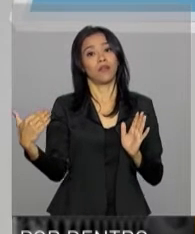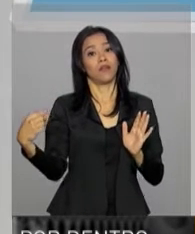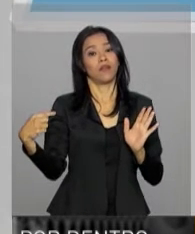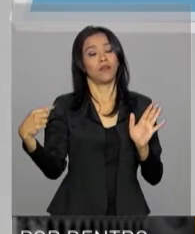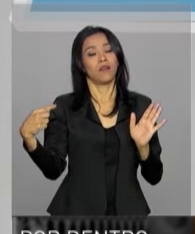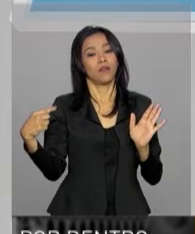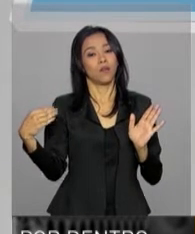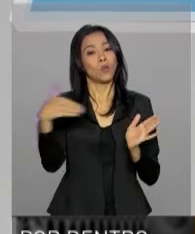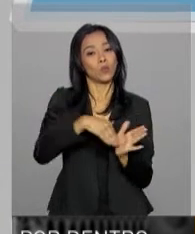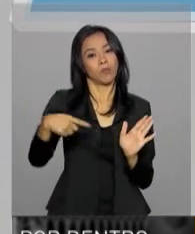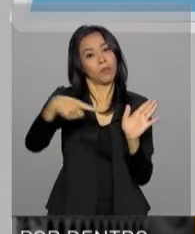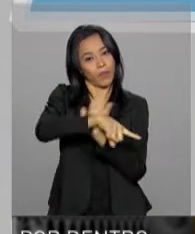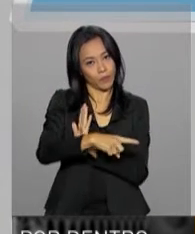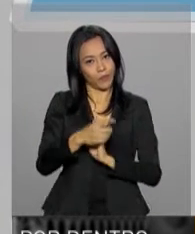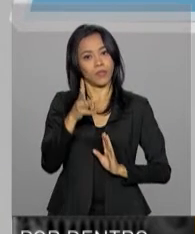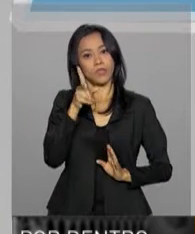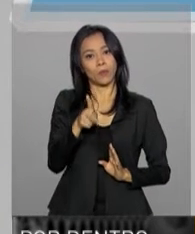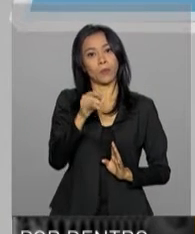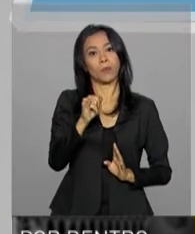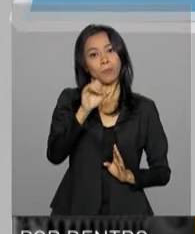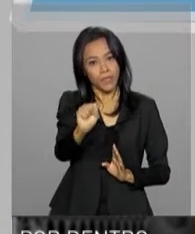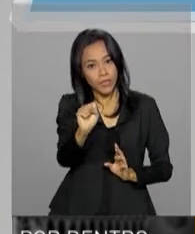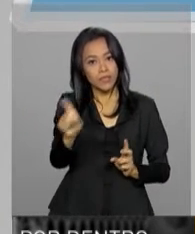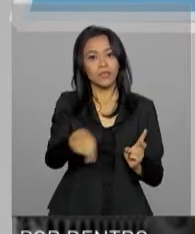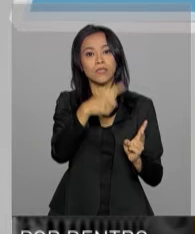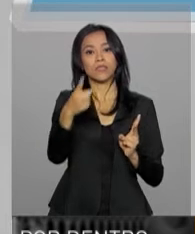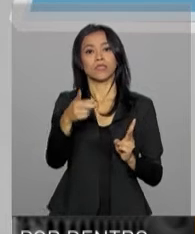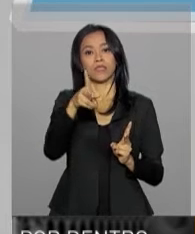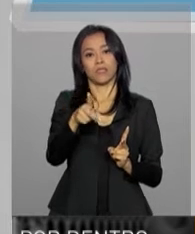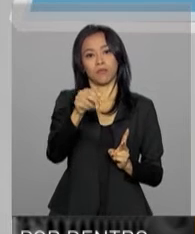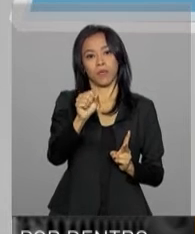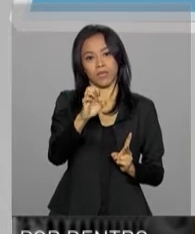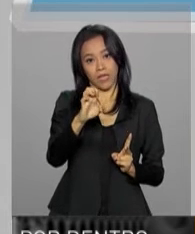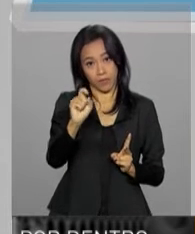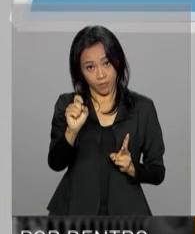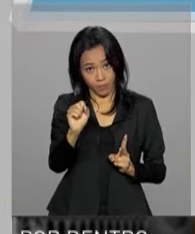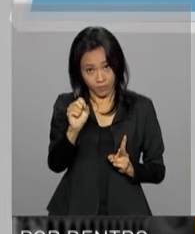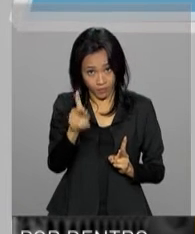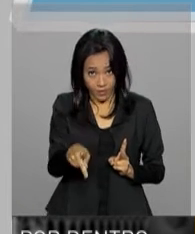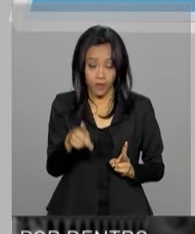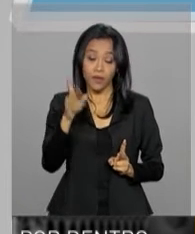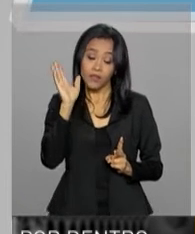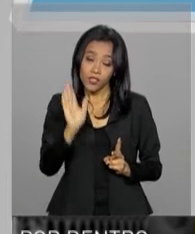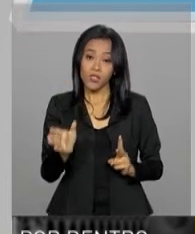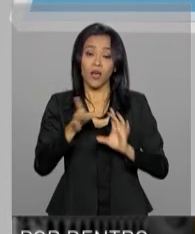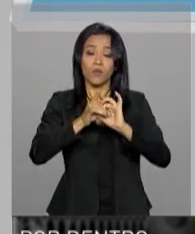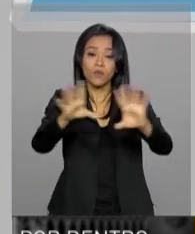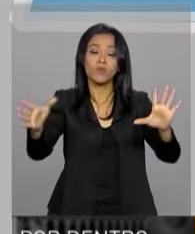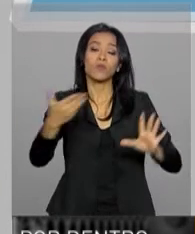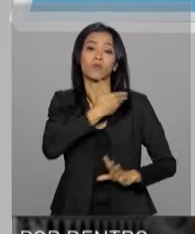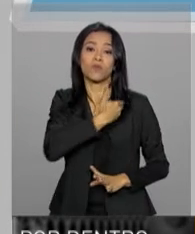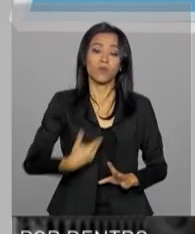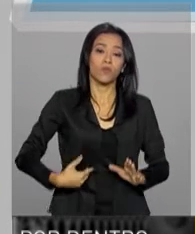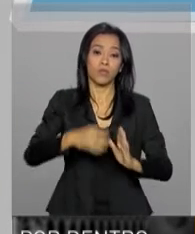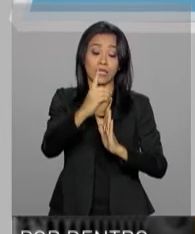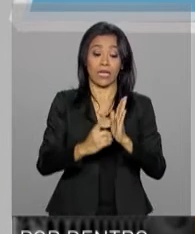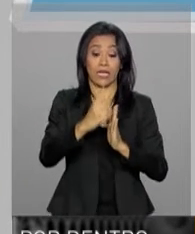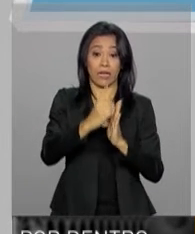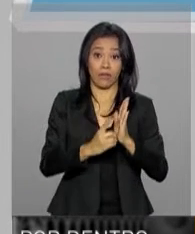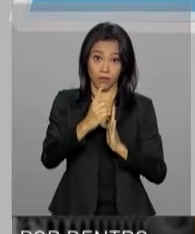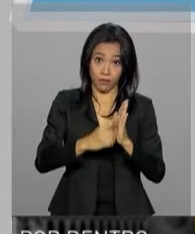sobre o pis pasep e como o governo já autorizou através do decreto a ampliação de muito mais gente